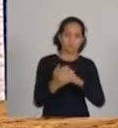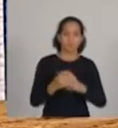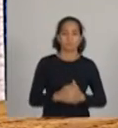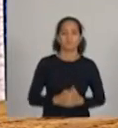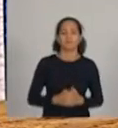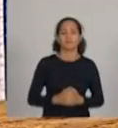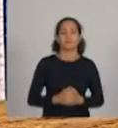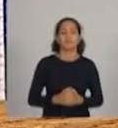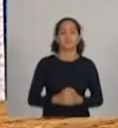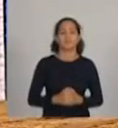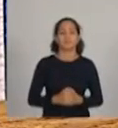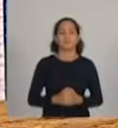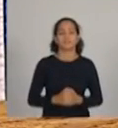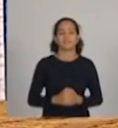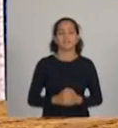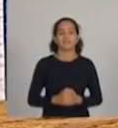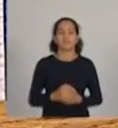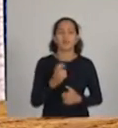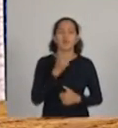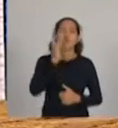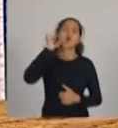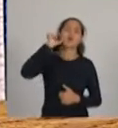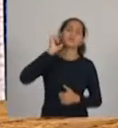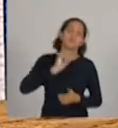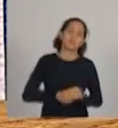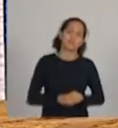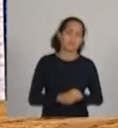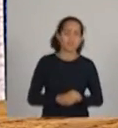desta casa. Ontem